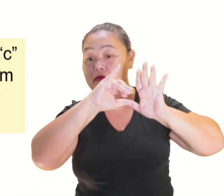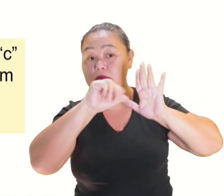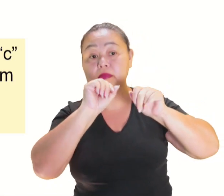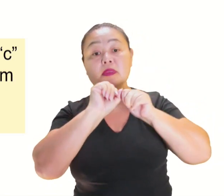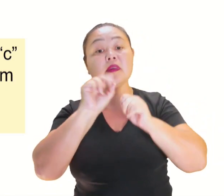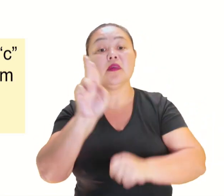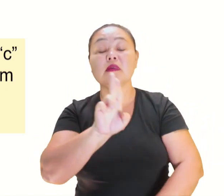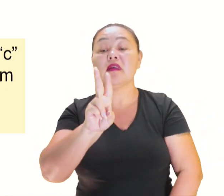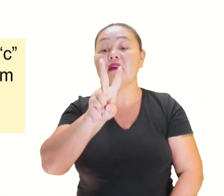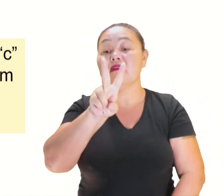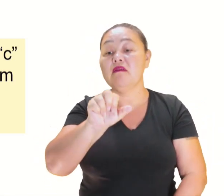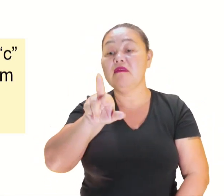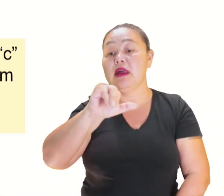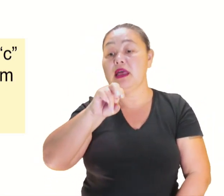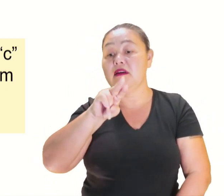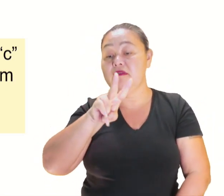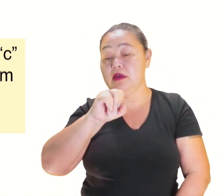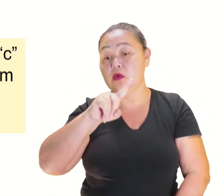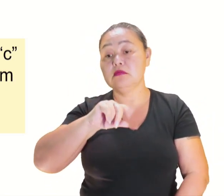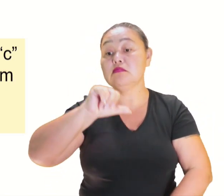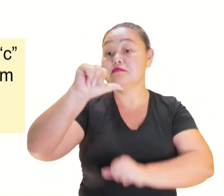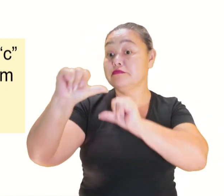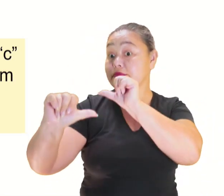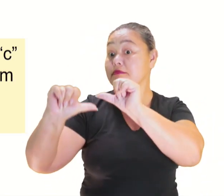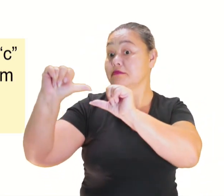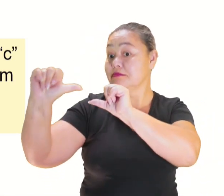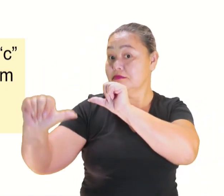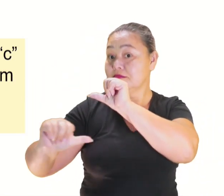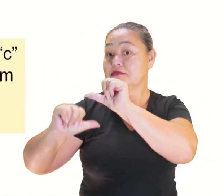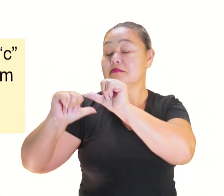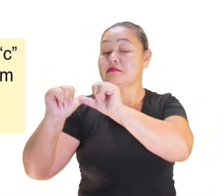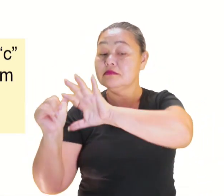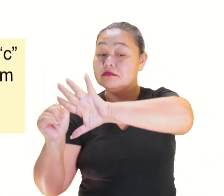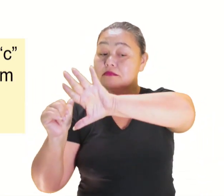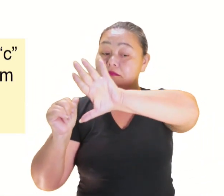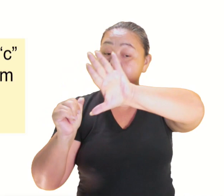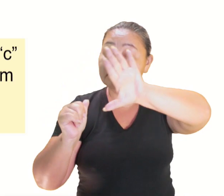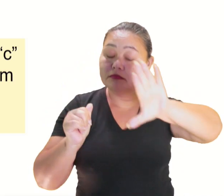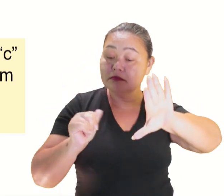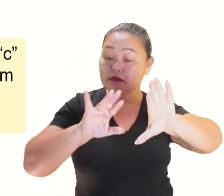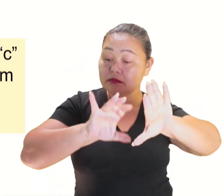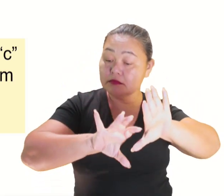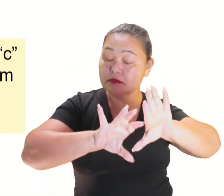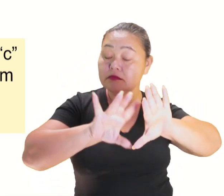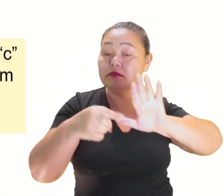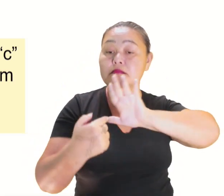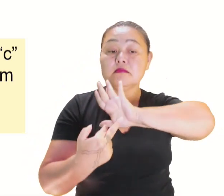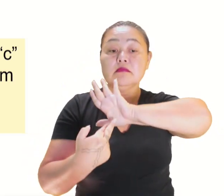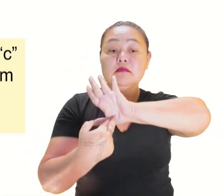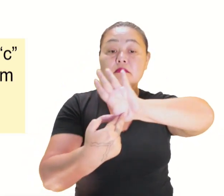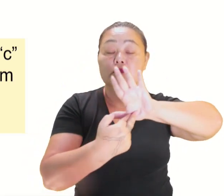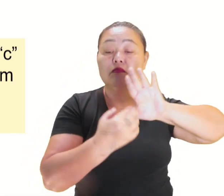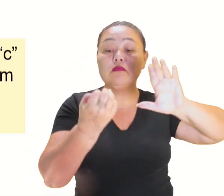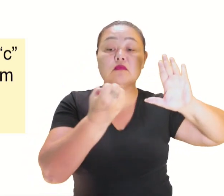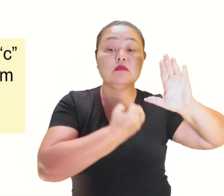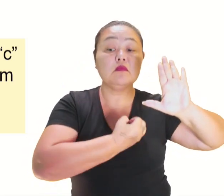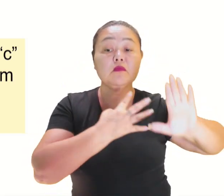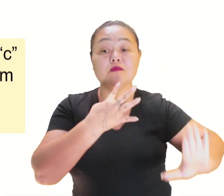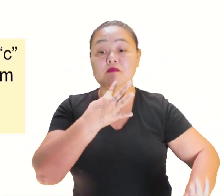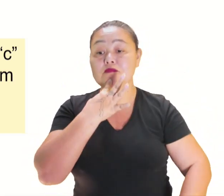são chamadas de variáveis, uma parte literal, e representam um